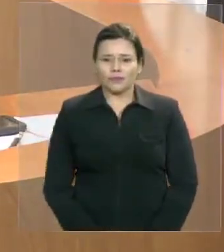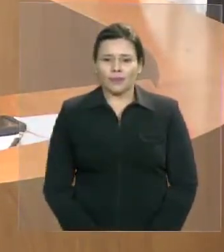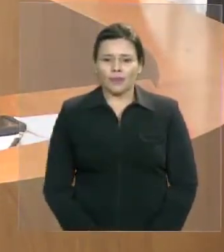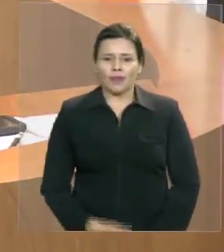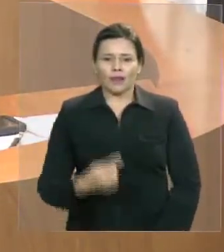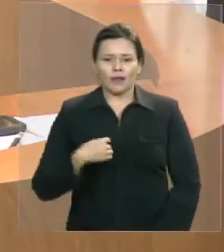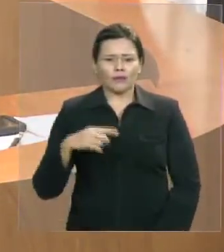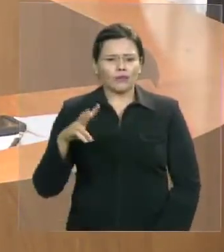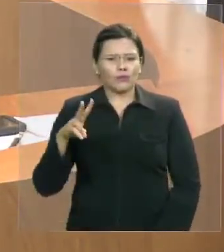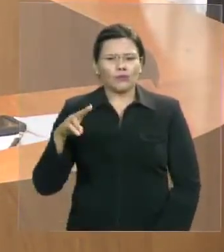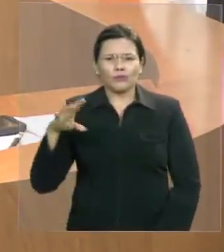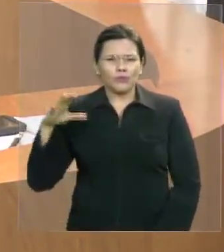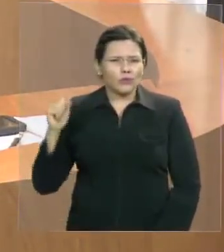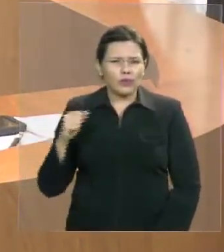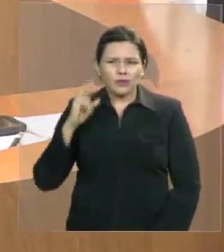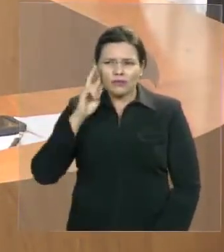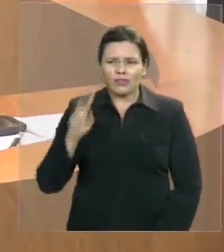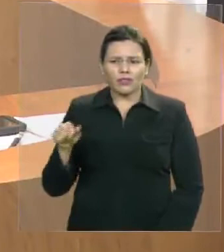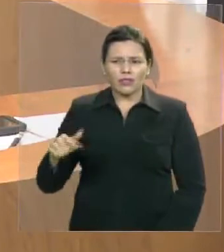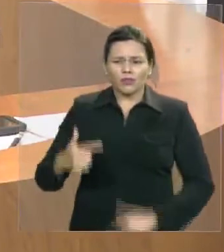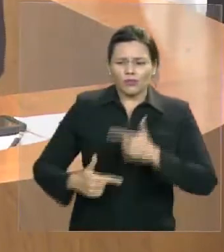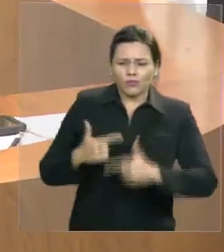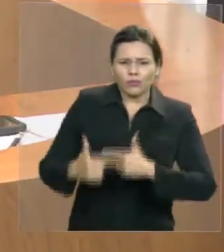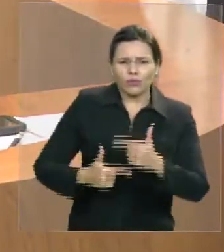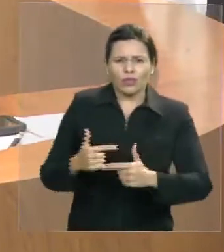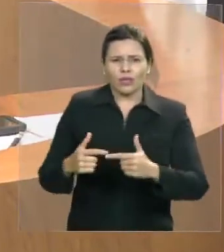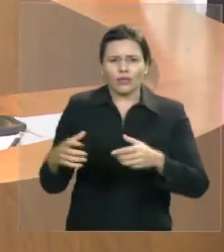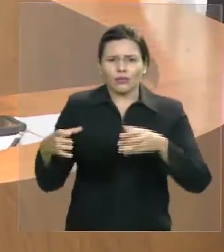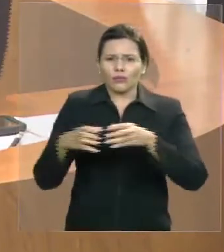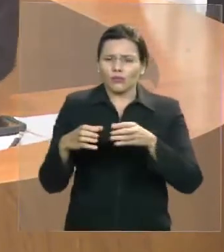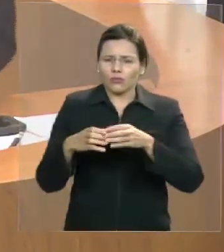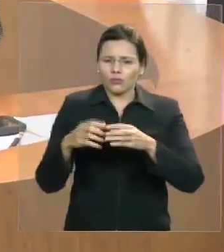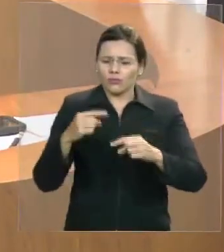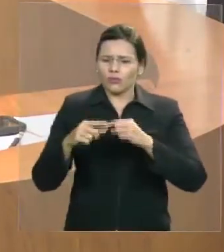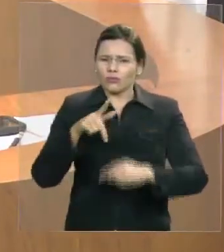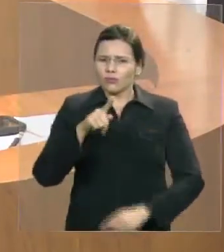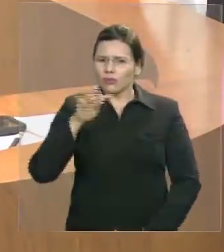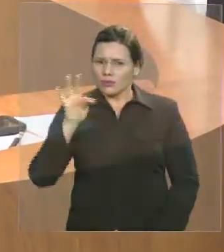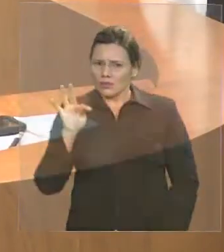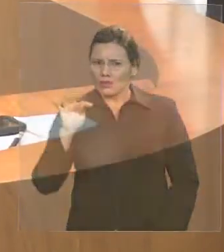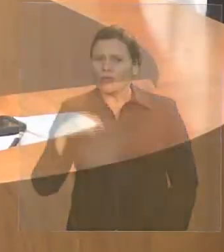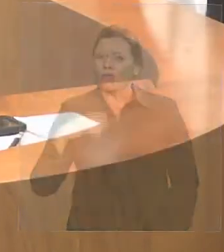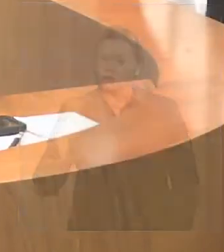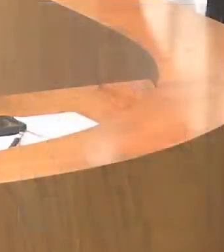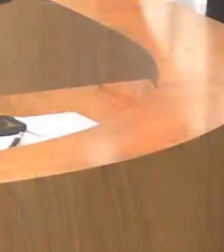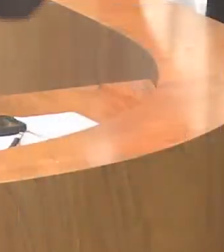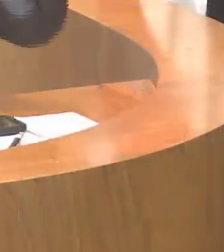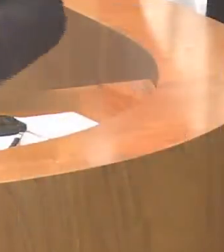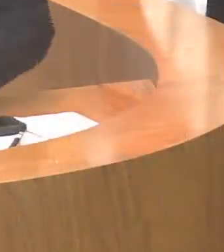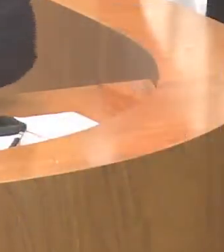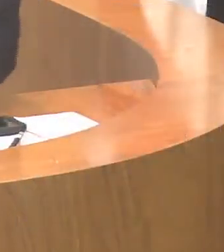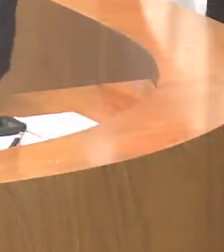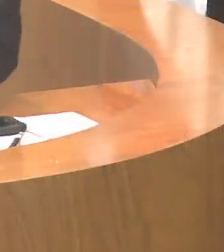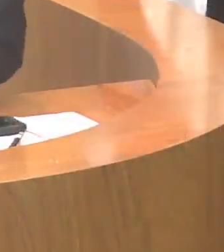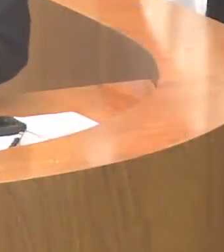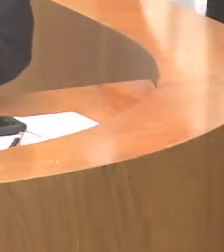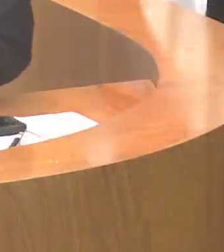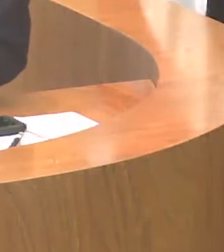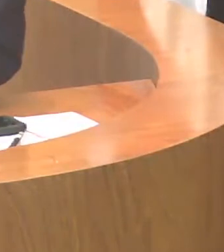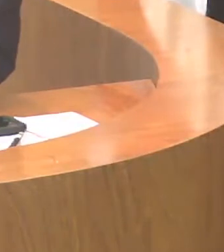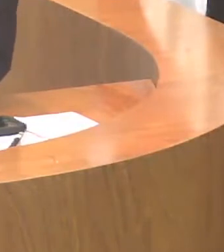tinha vi ele militar no PT. Já vi o deputado Zé Inácio, já vi o deputado Bira à época do